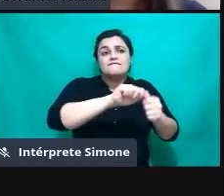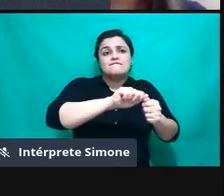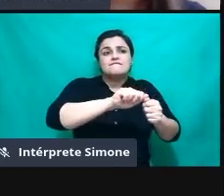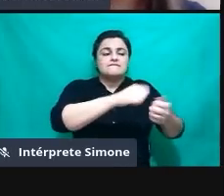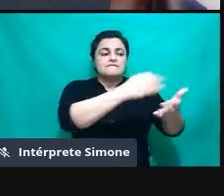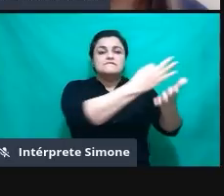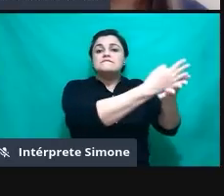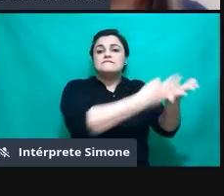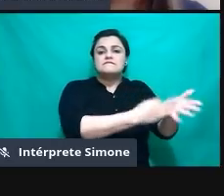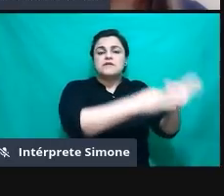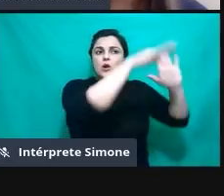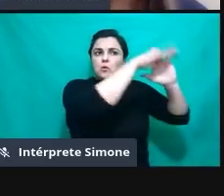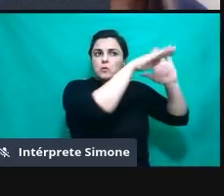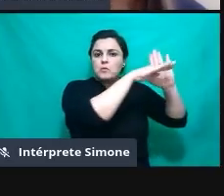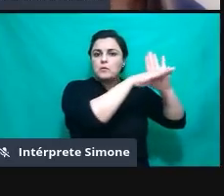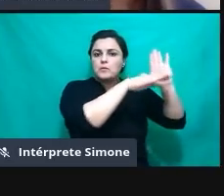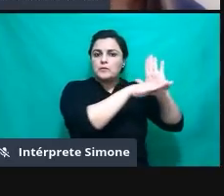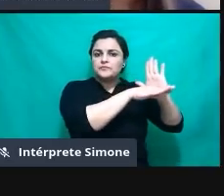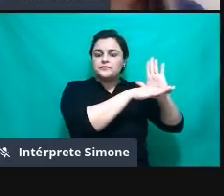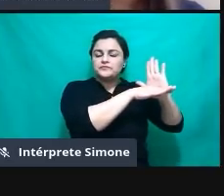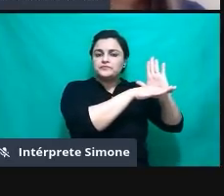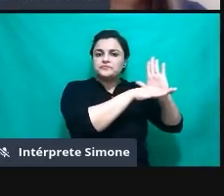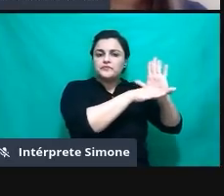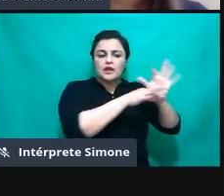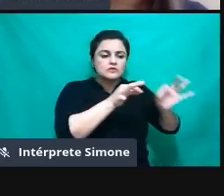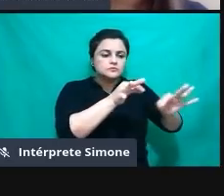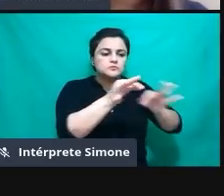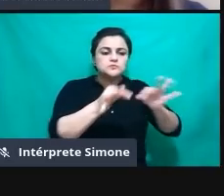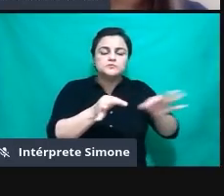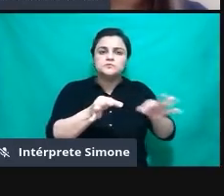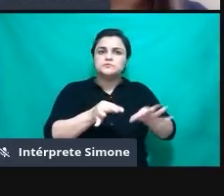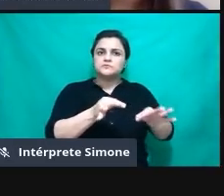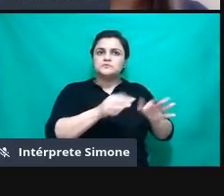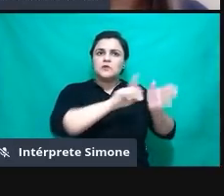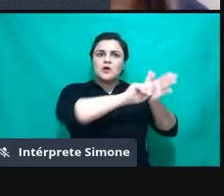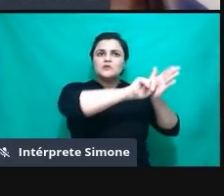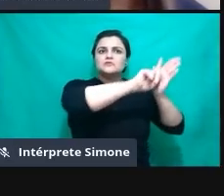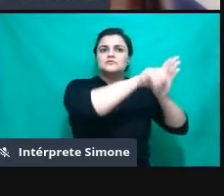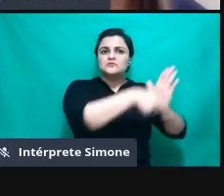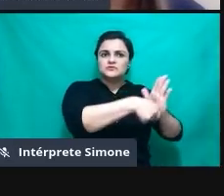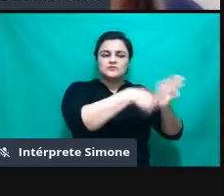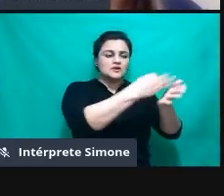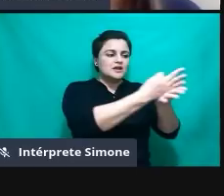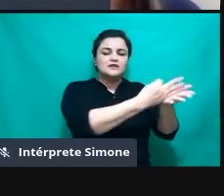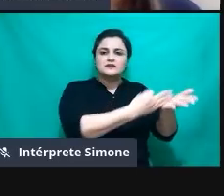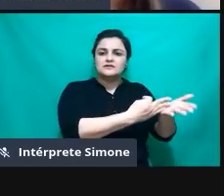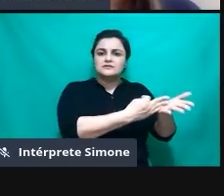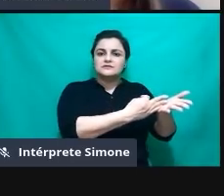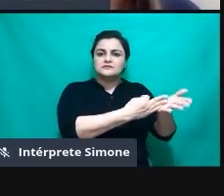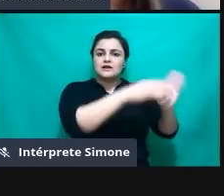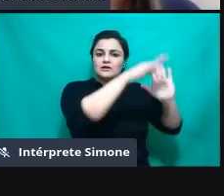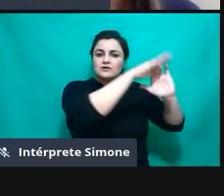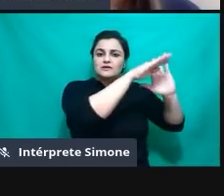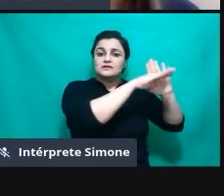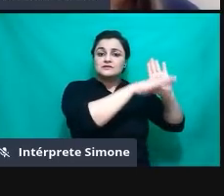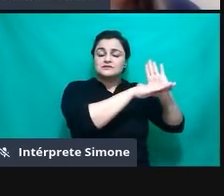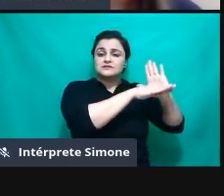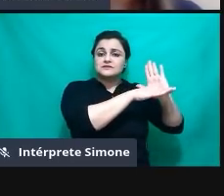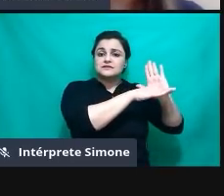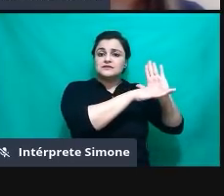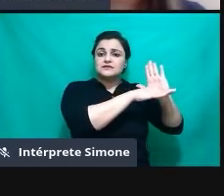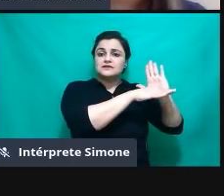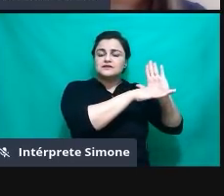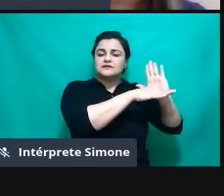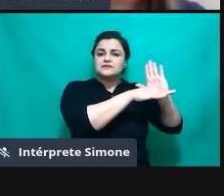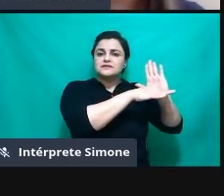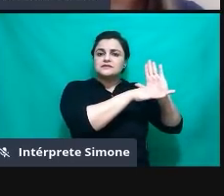utilizando a estrutura do gênero textual receita, eu posso utilizar uma linguagem, né,